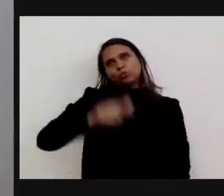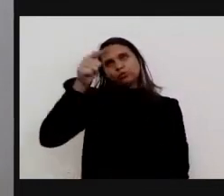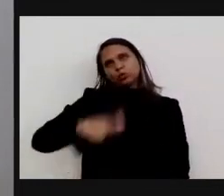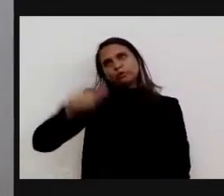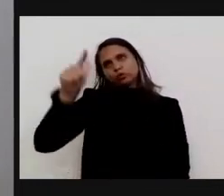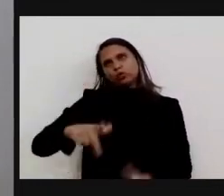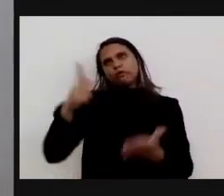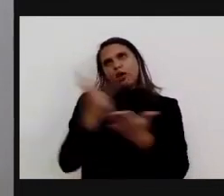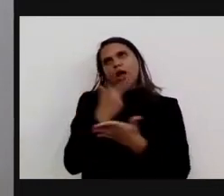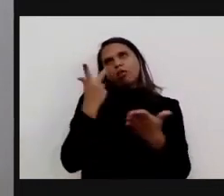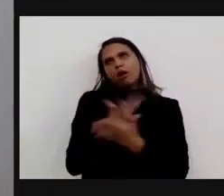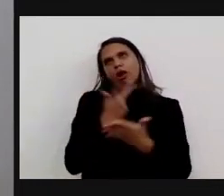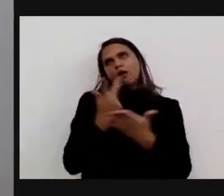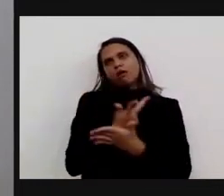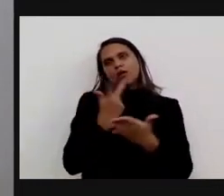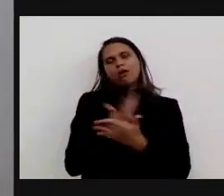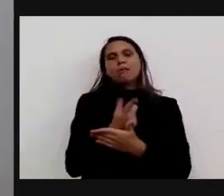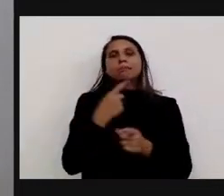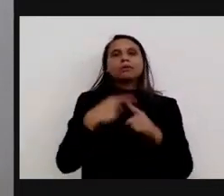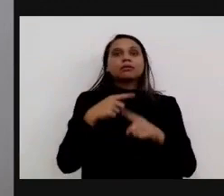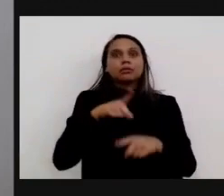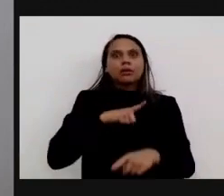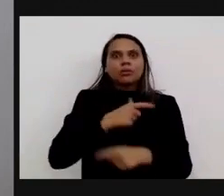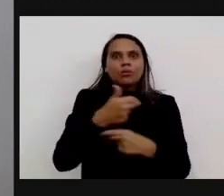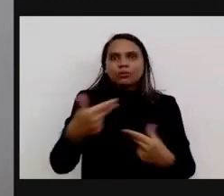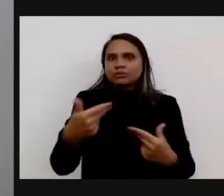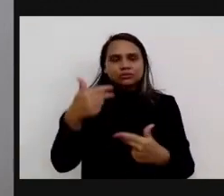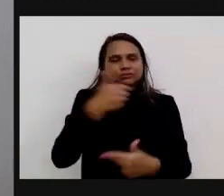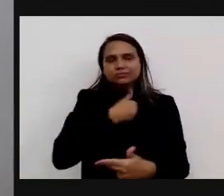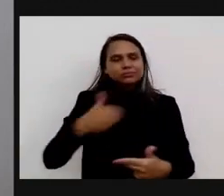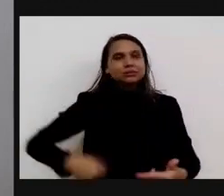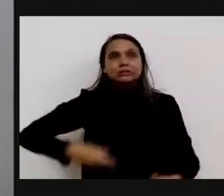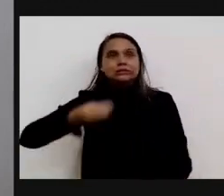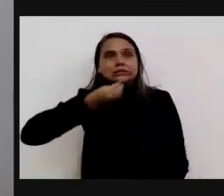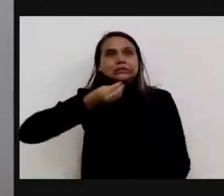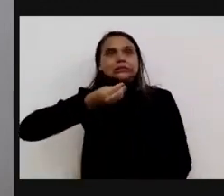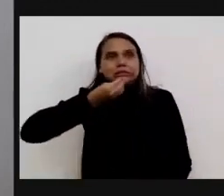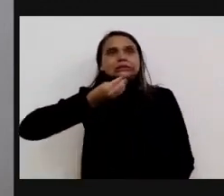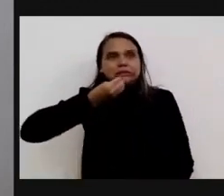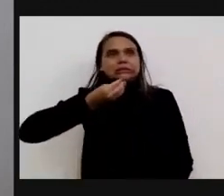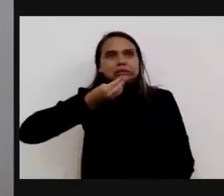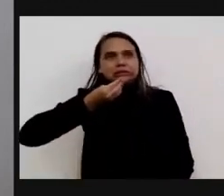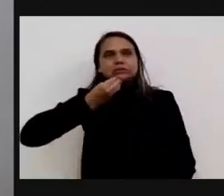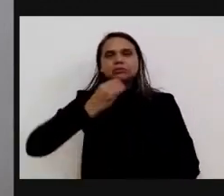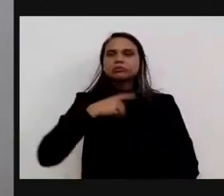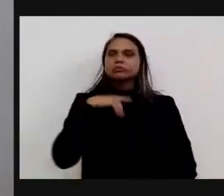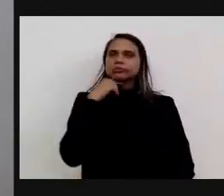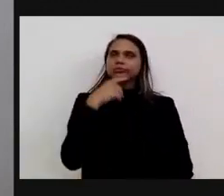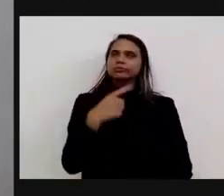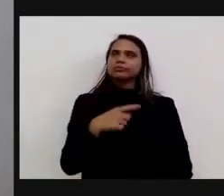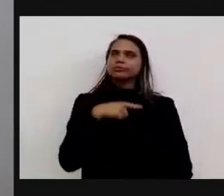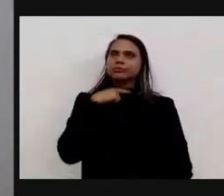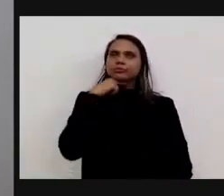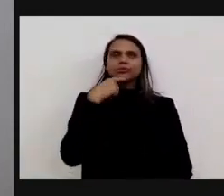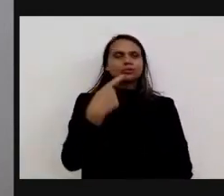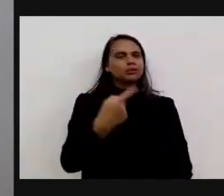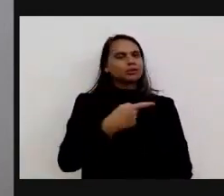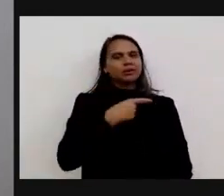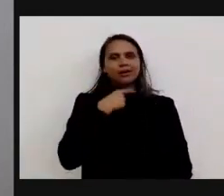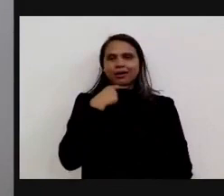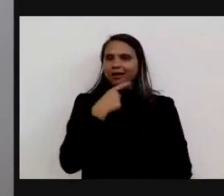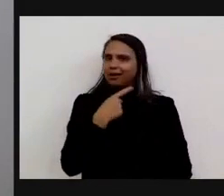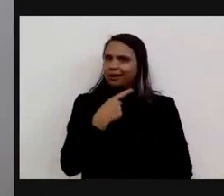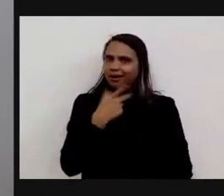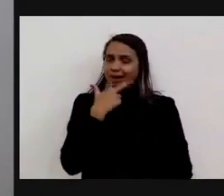porque tem algumas coisas setor público que a gente insiste insiste insiste insiste insiste não resolve então talvez não